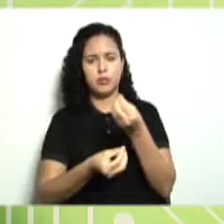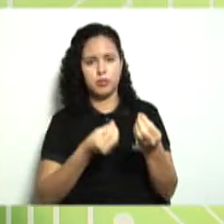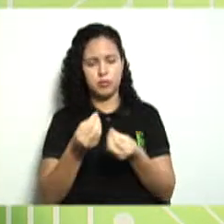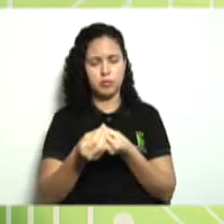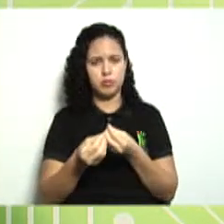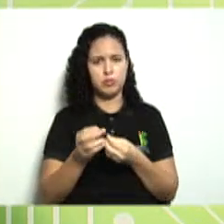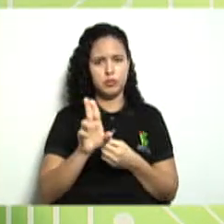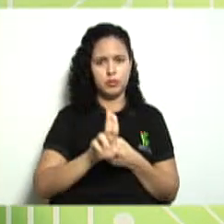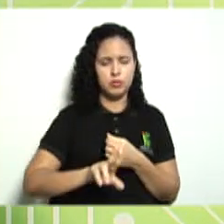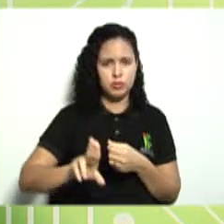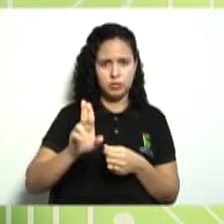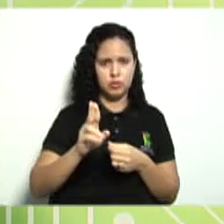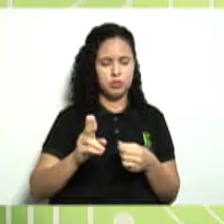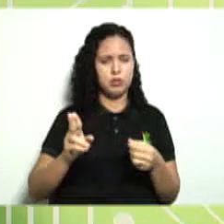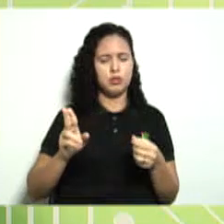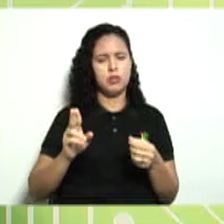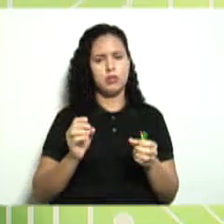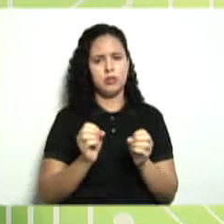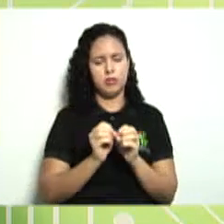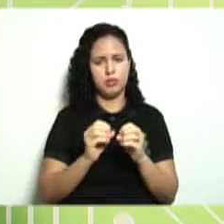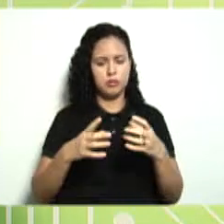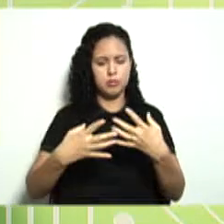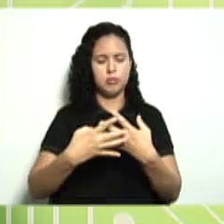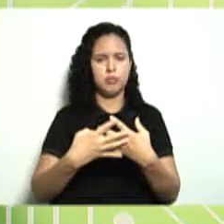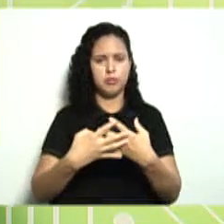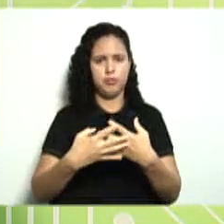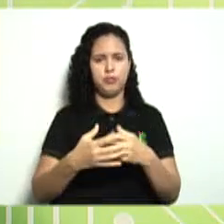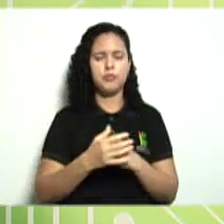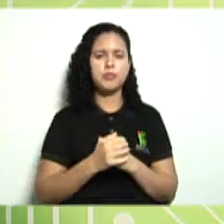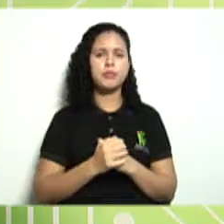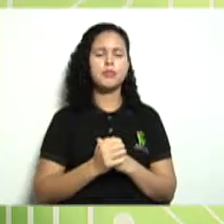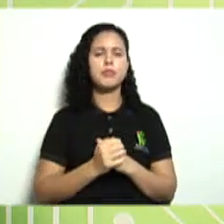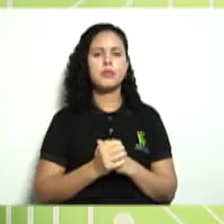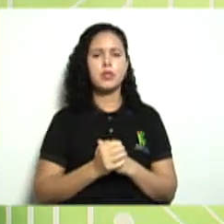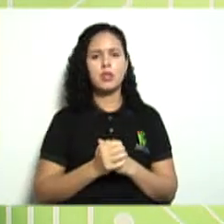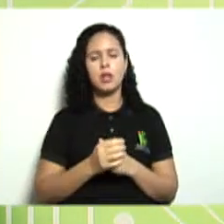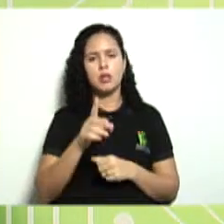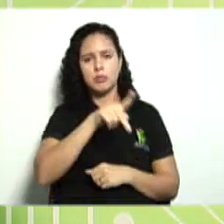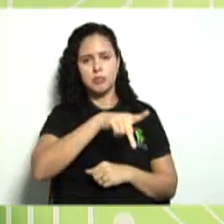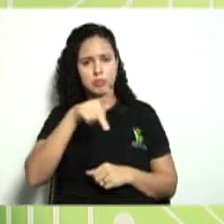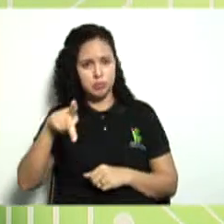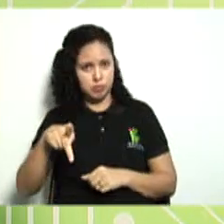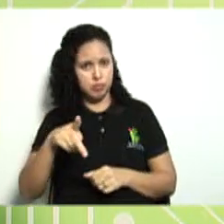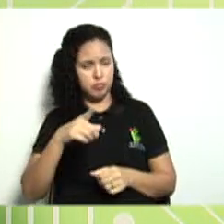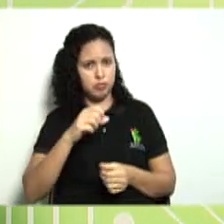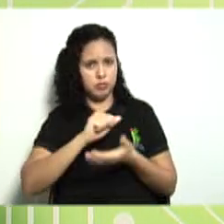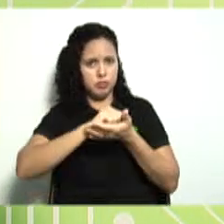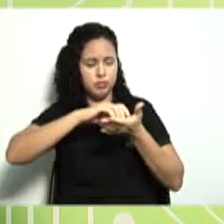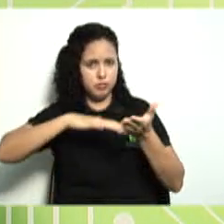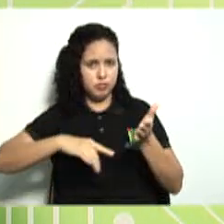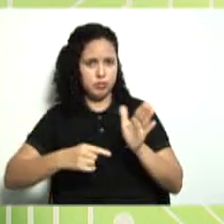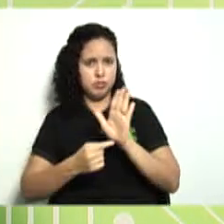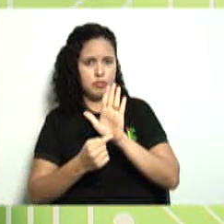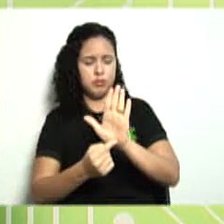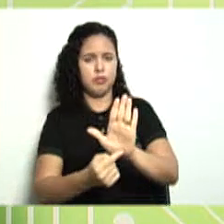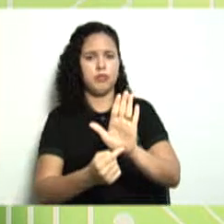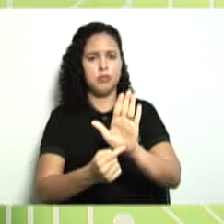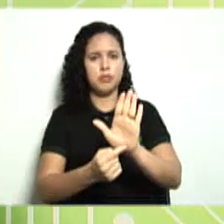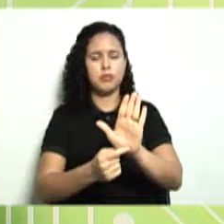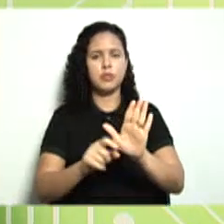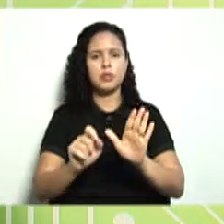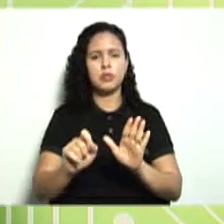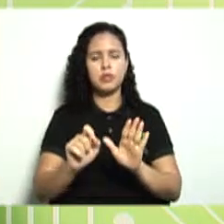a utilização do PowerPoint. Então, assim, quando o professor passa o trabalho, hoje vocês vão precisar fazer uma